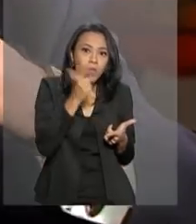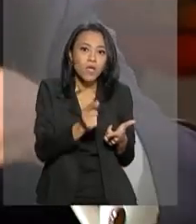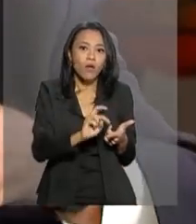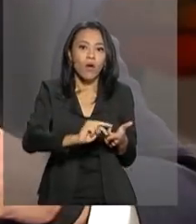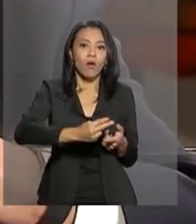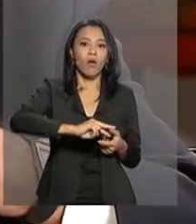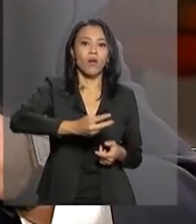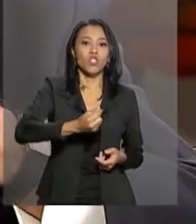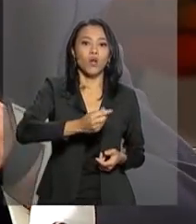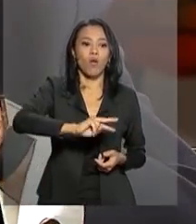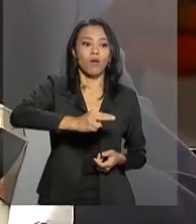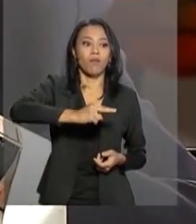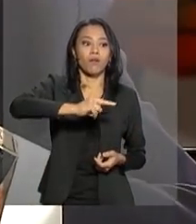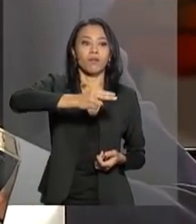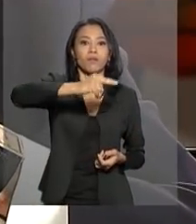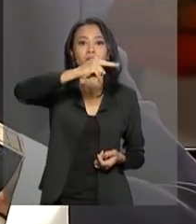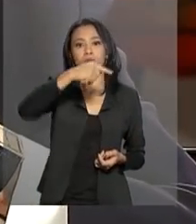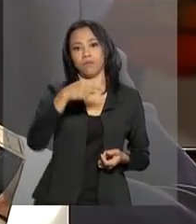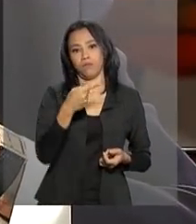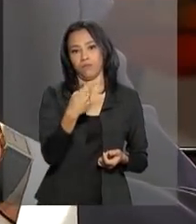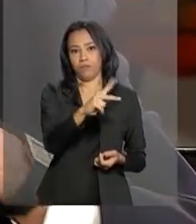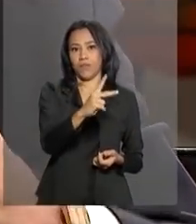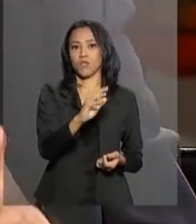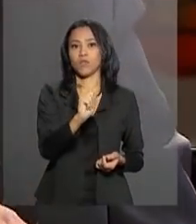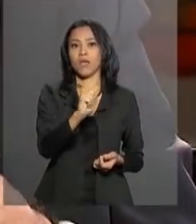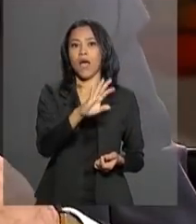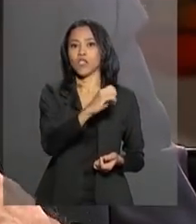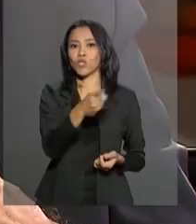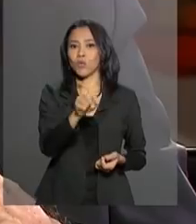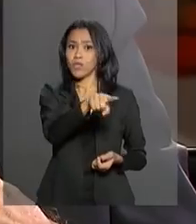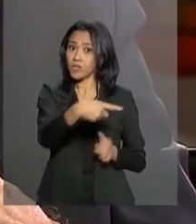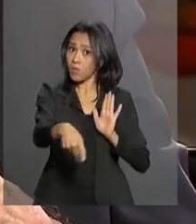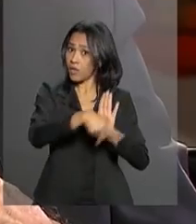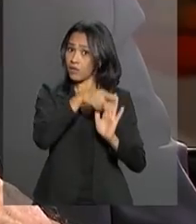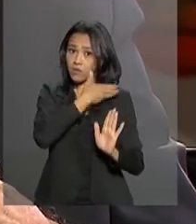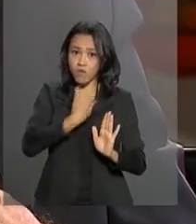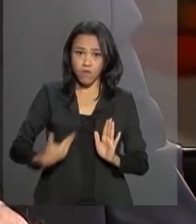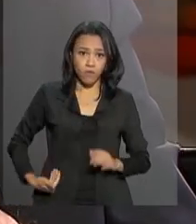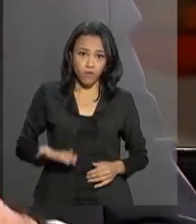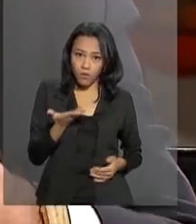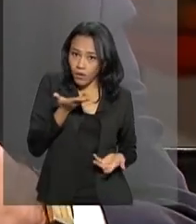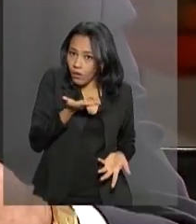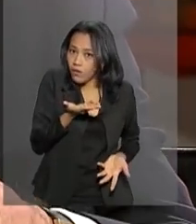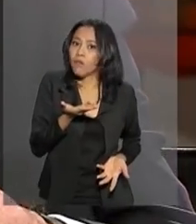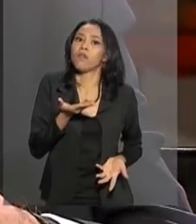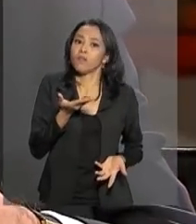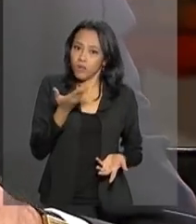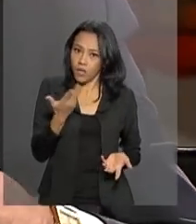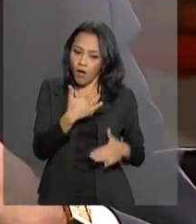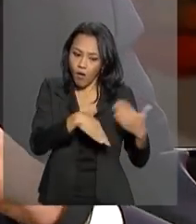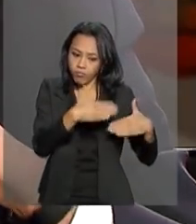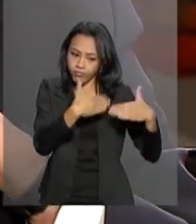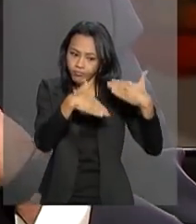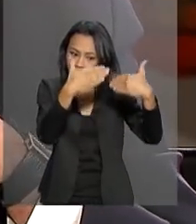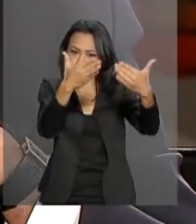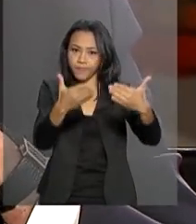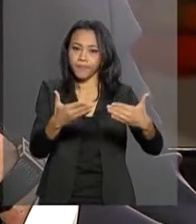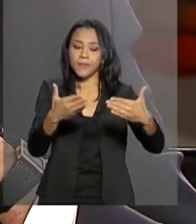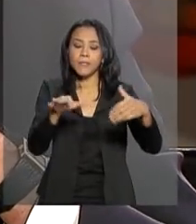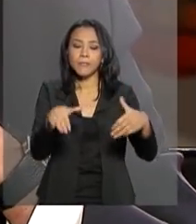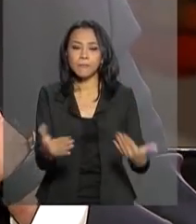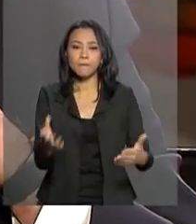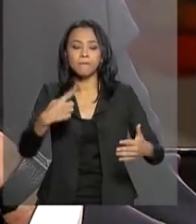em consequência, as suas ações cresceram de preço. Isto é patrimônio público, não é? Que está crescendo, não é?